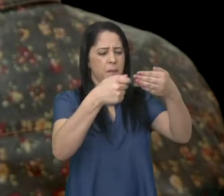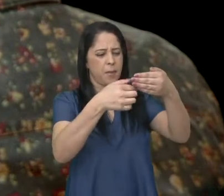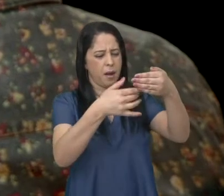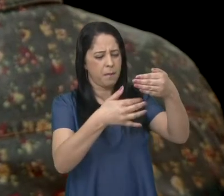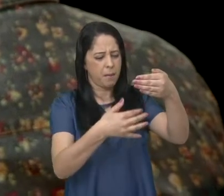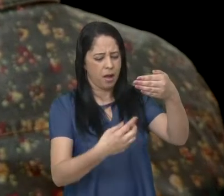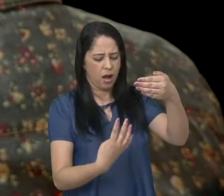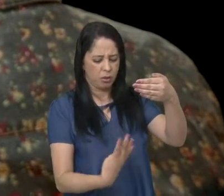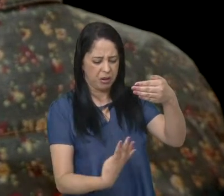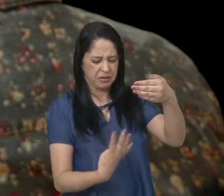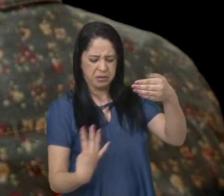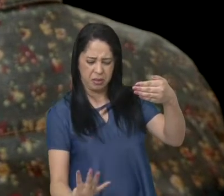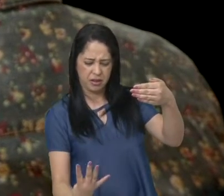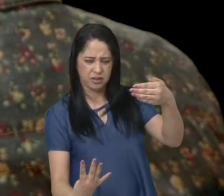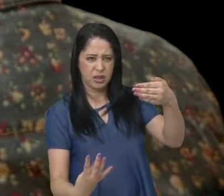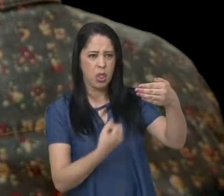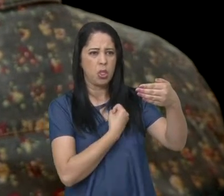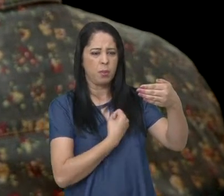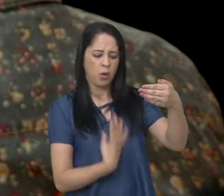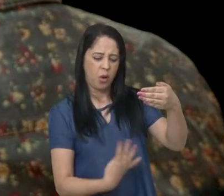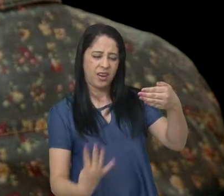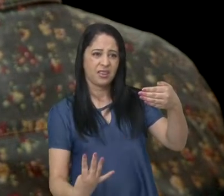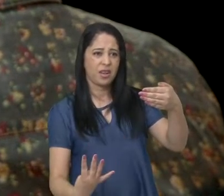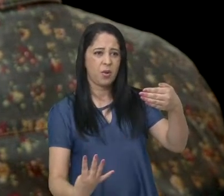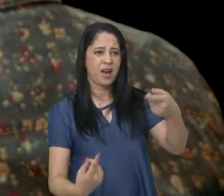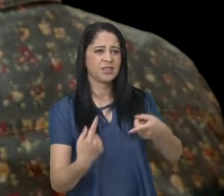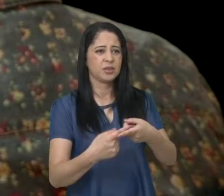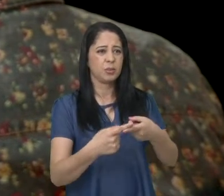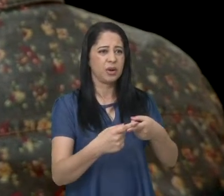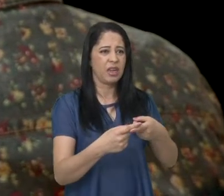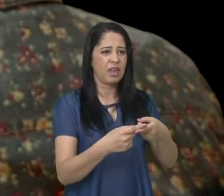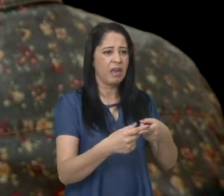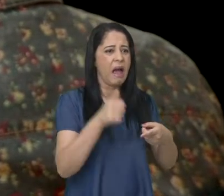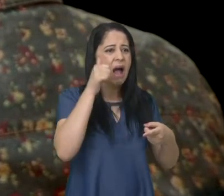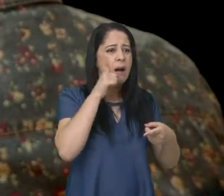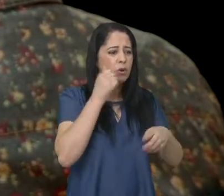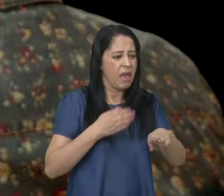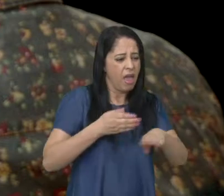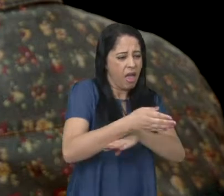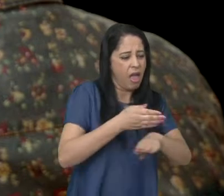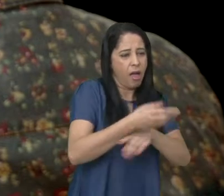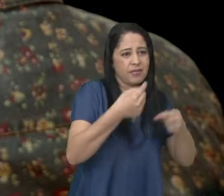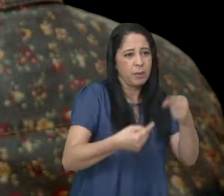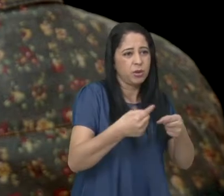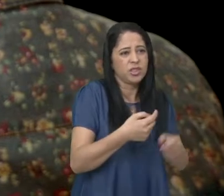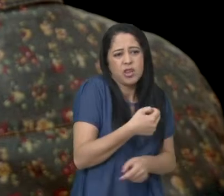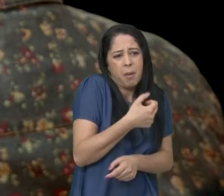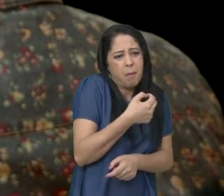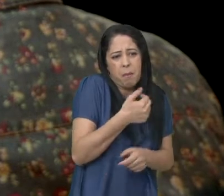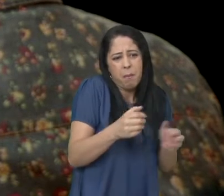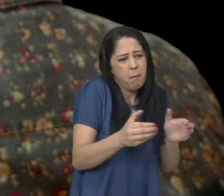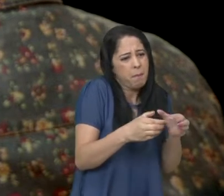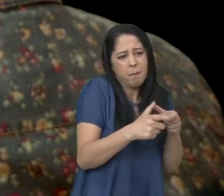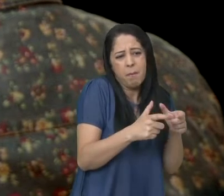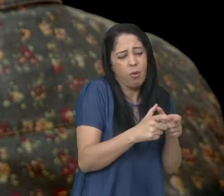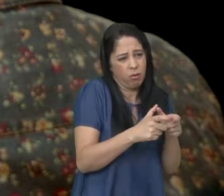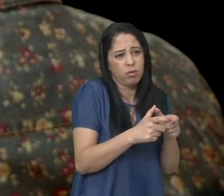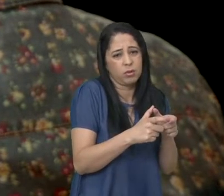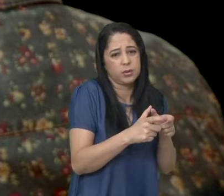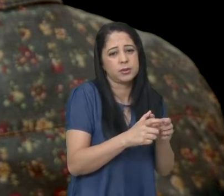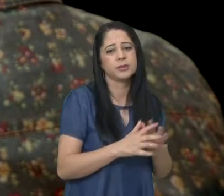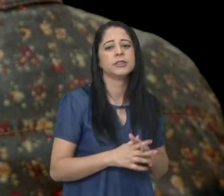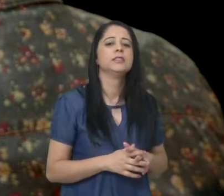44º lugar, né? A nossa representação de mulheres é muito pequena. O ideal é que os deputados, mas essa é a